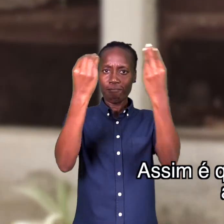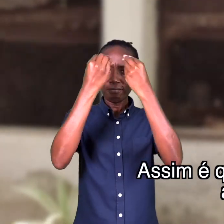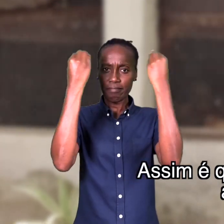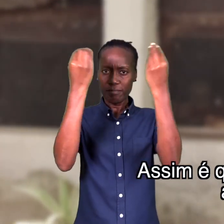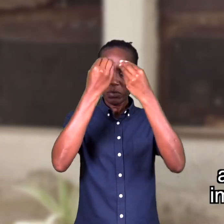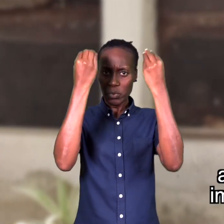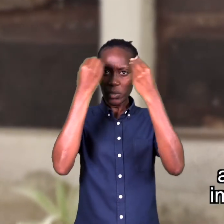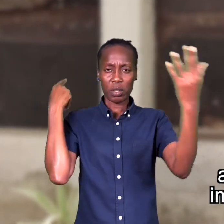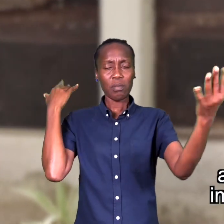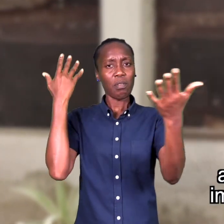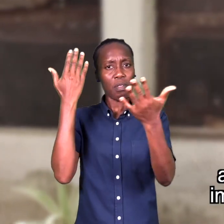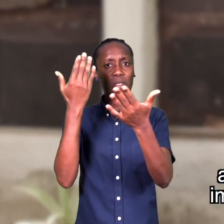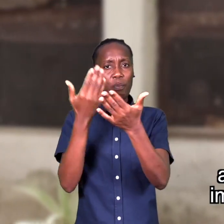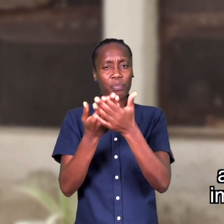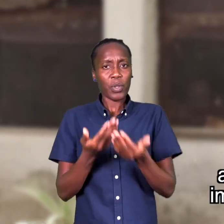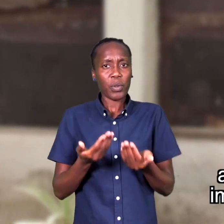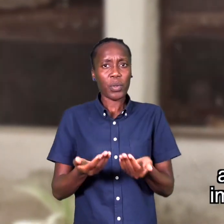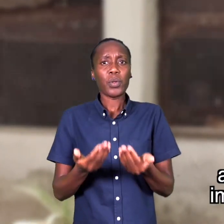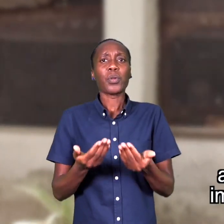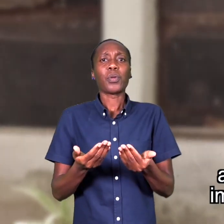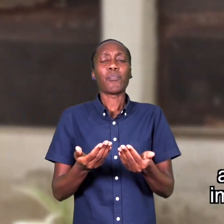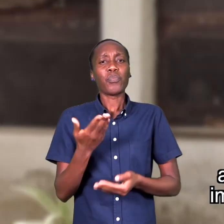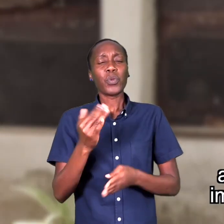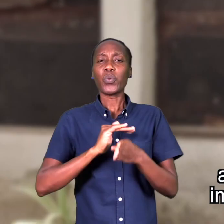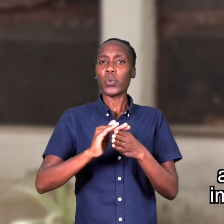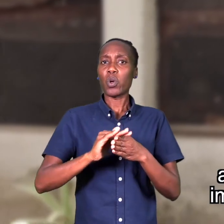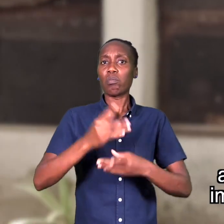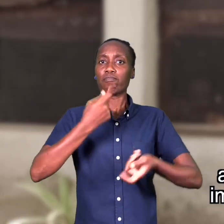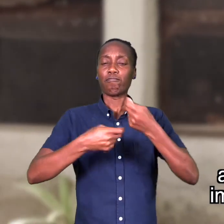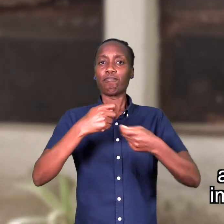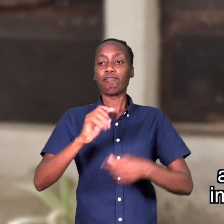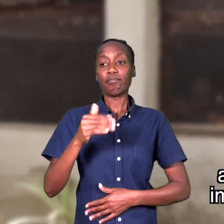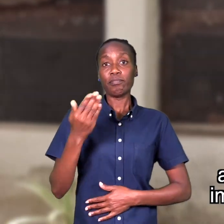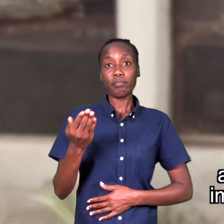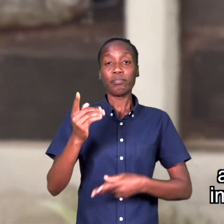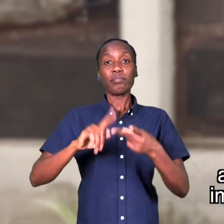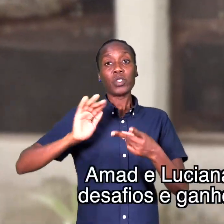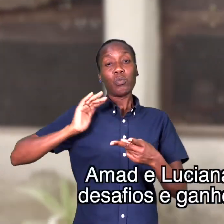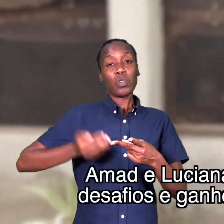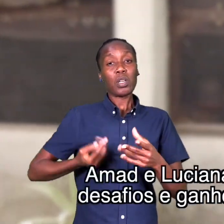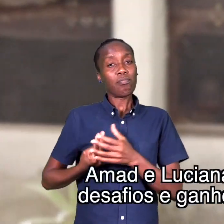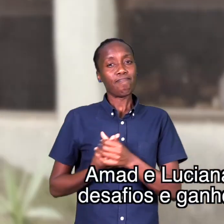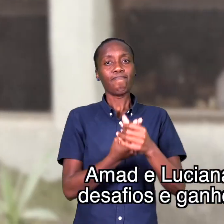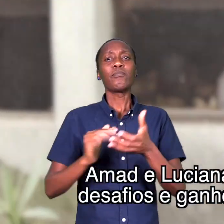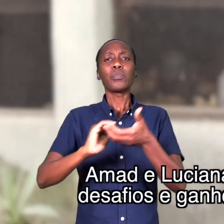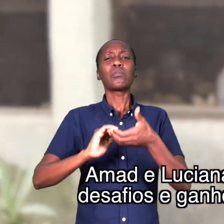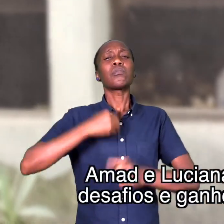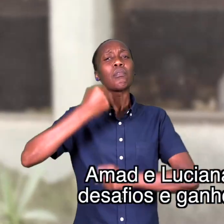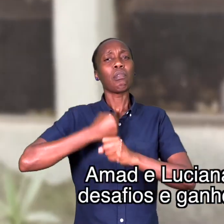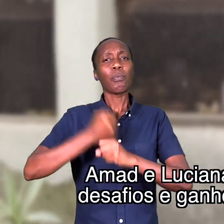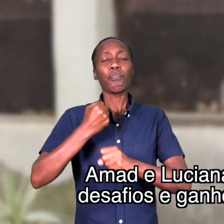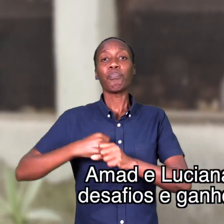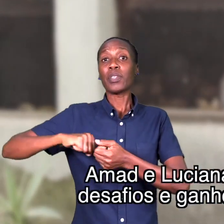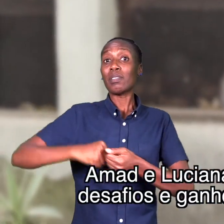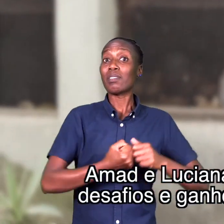a formação até aos momentos de hoje e só implementar o negócio. Amada e Luciana, parceiros